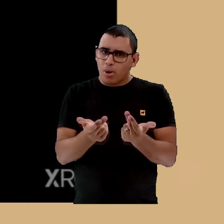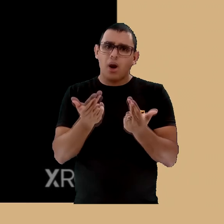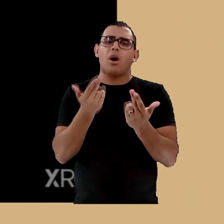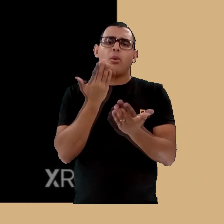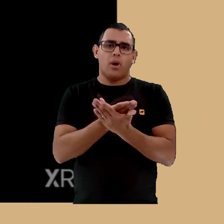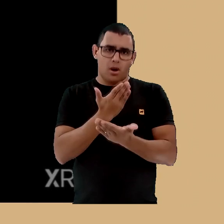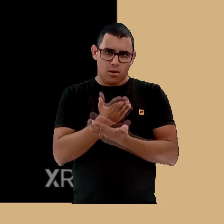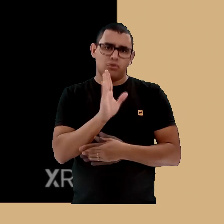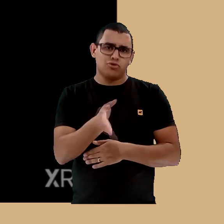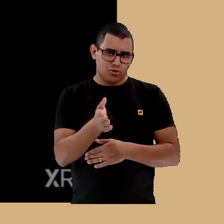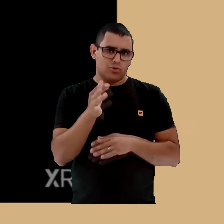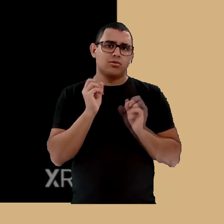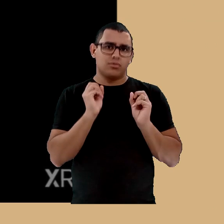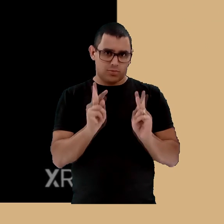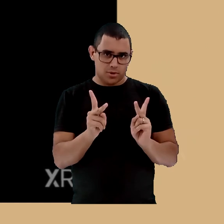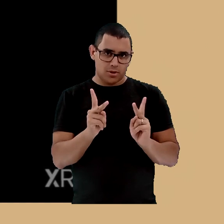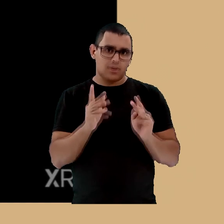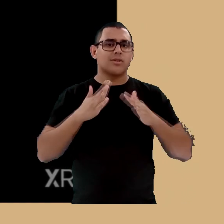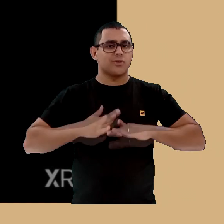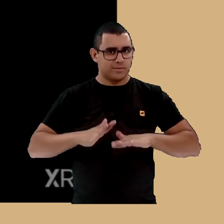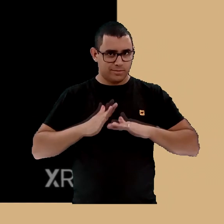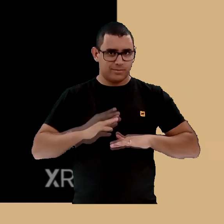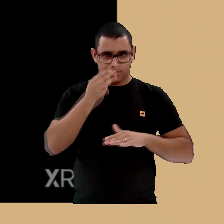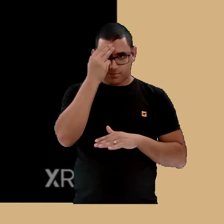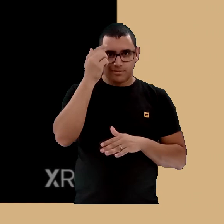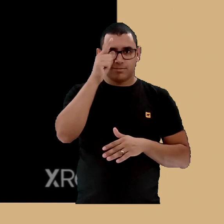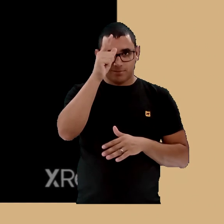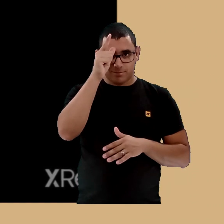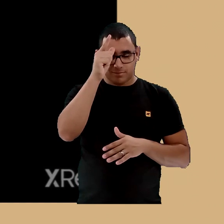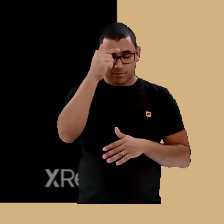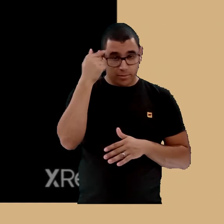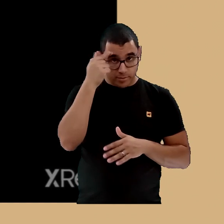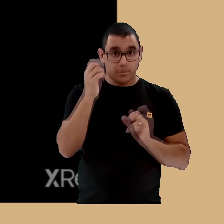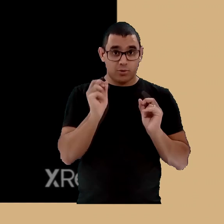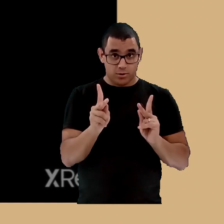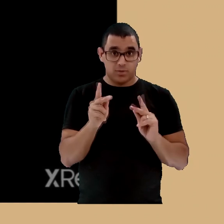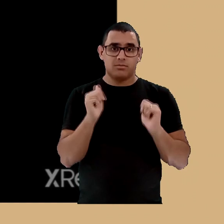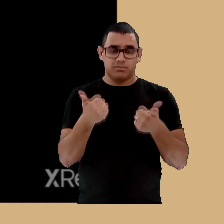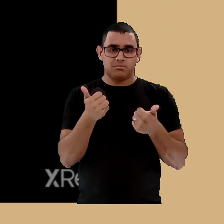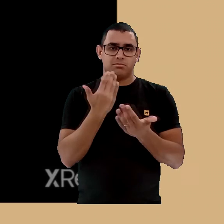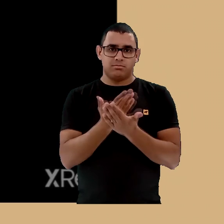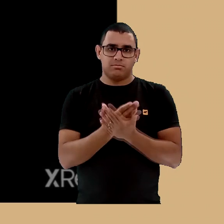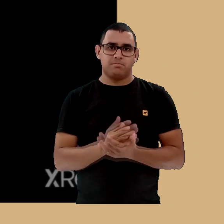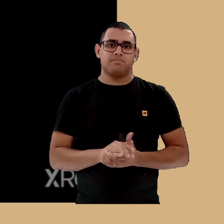vocês adquirirem a habilidade para a realização da prova. Então, bons estudos.